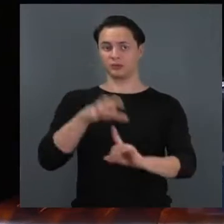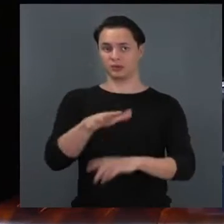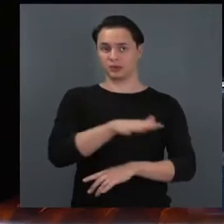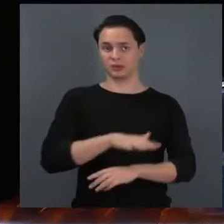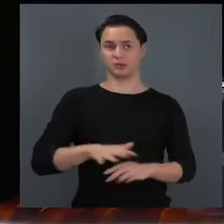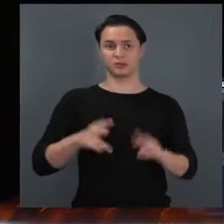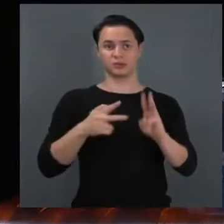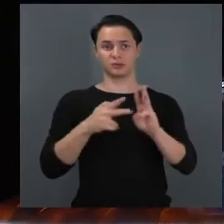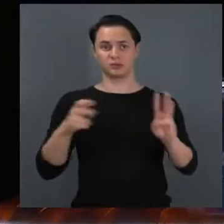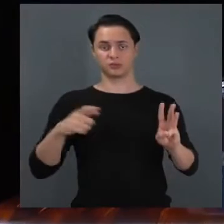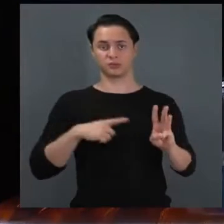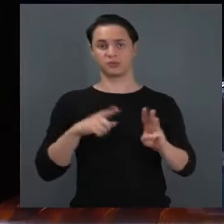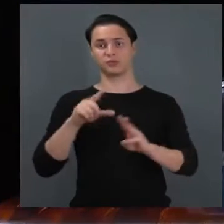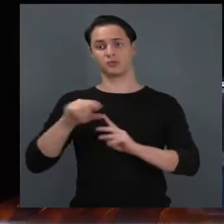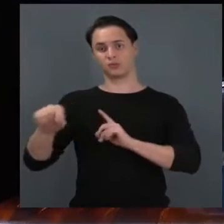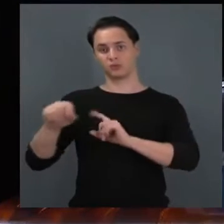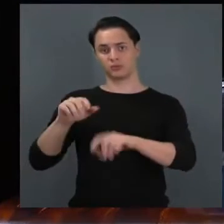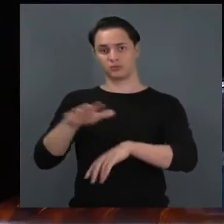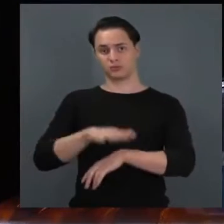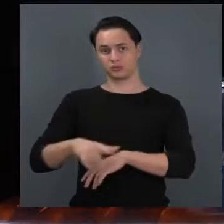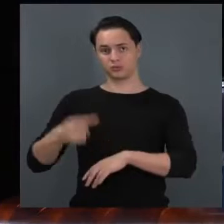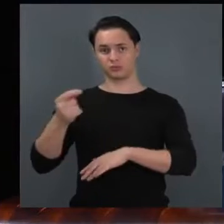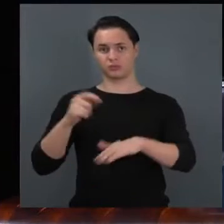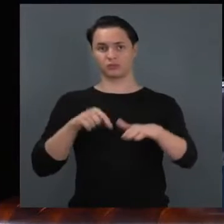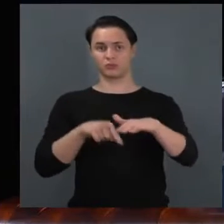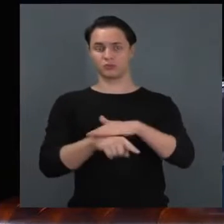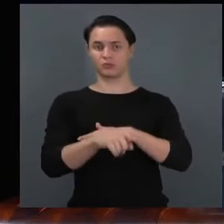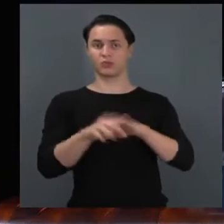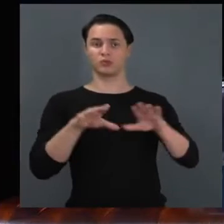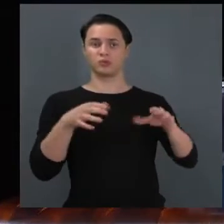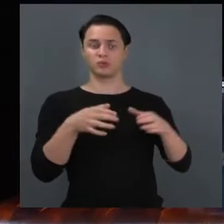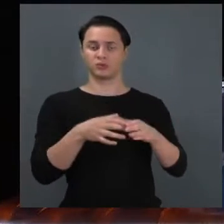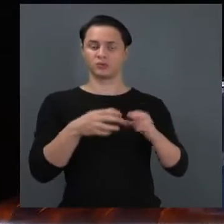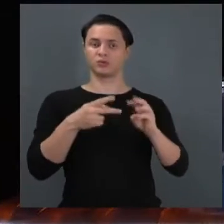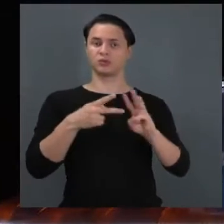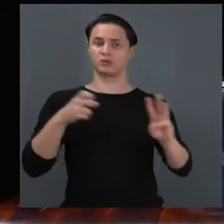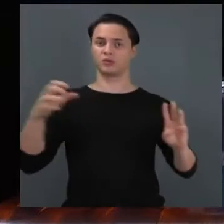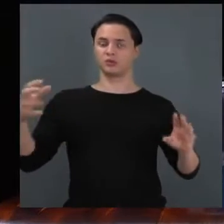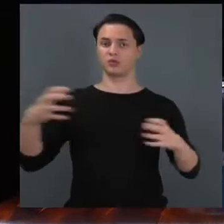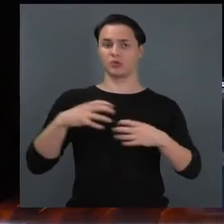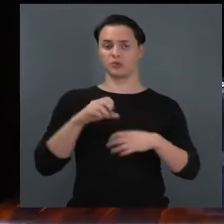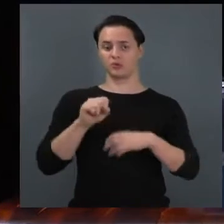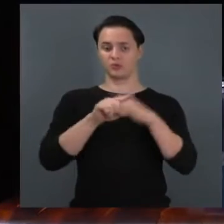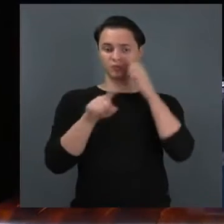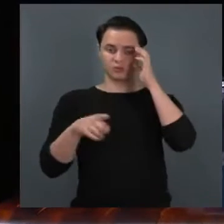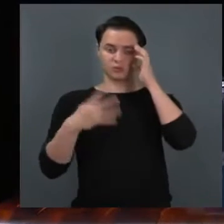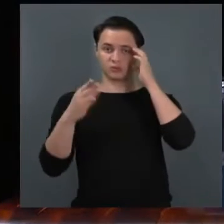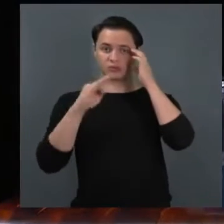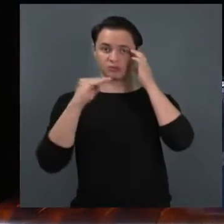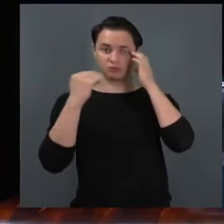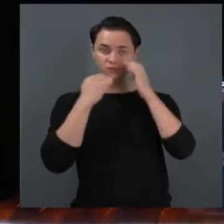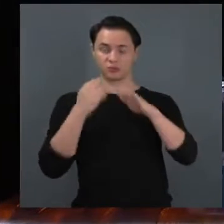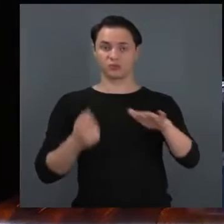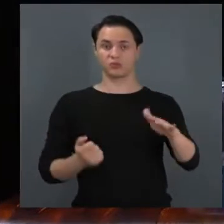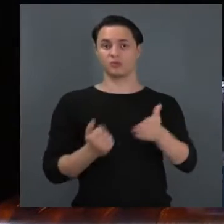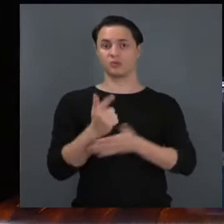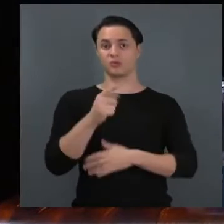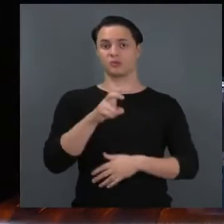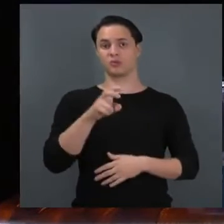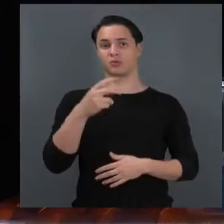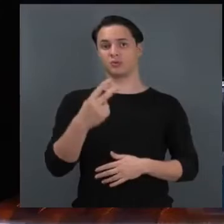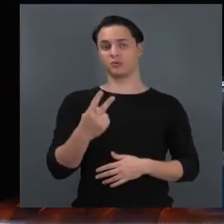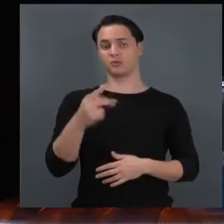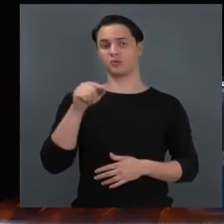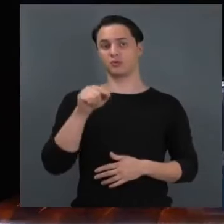indígena, evacuação e alojamento das comunidades afetadas, 8,4 milhões para a compra de 52 mil cesta